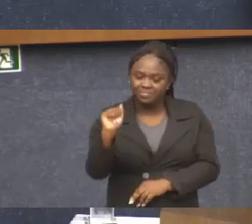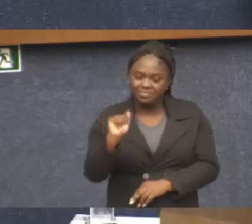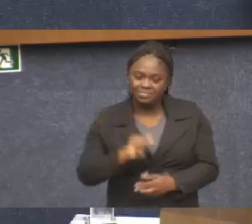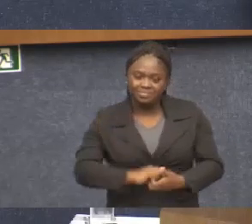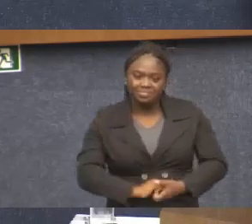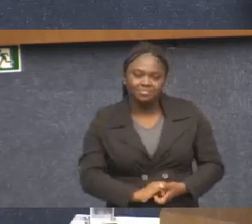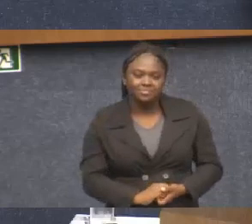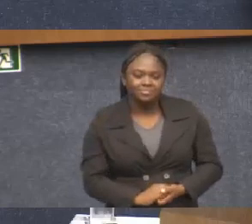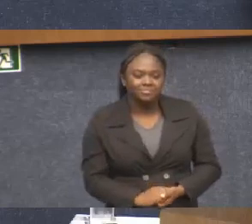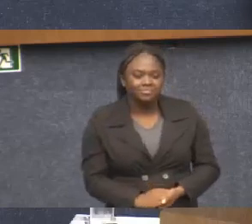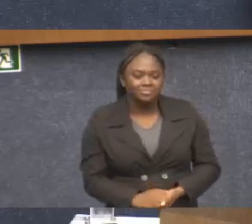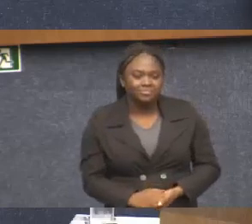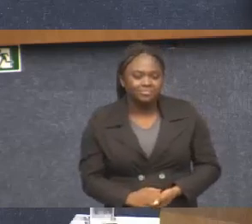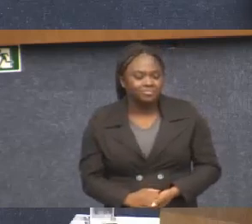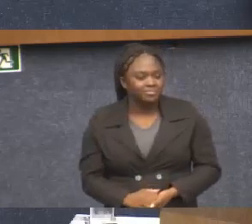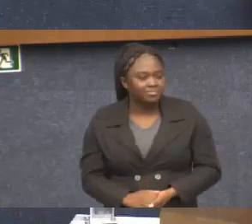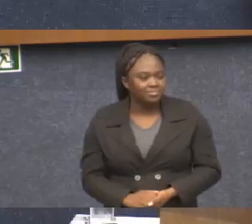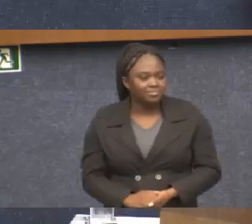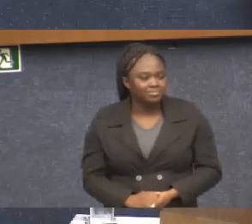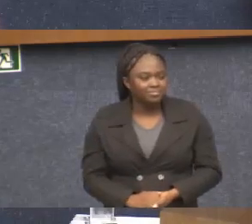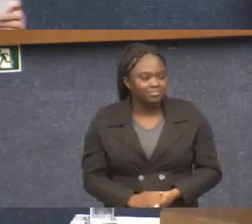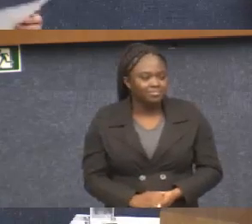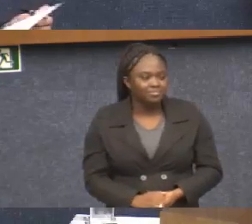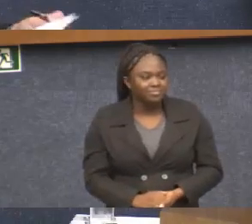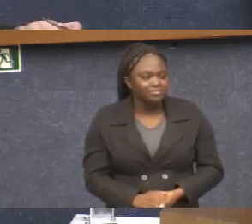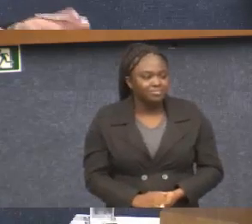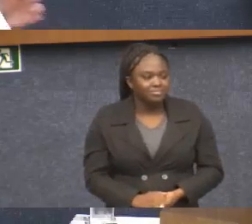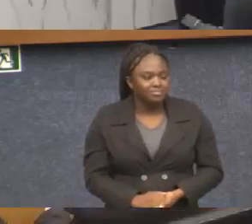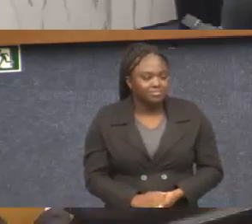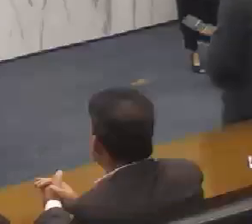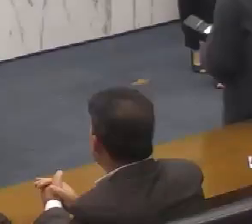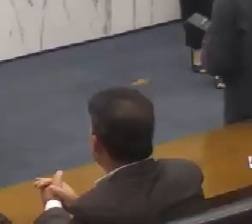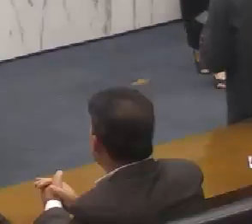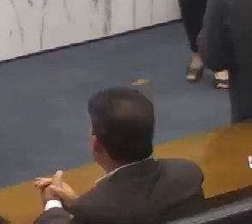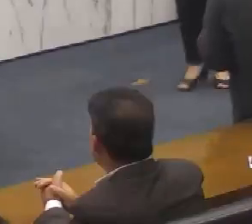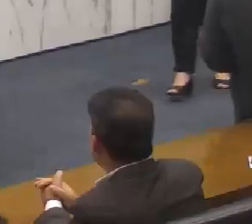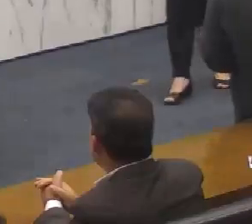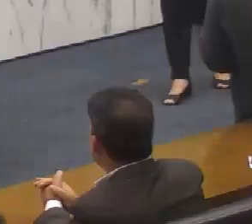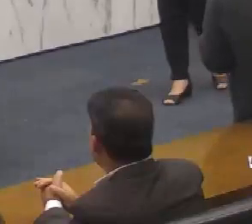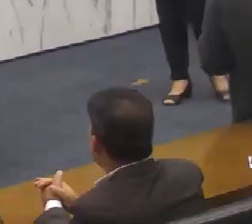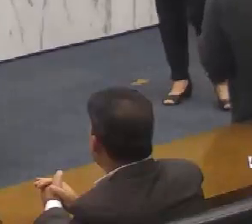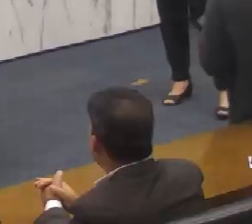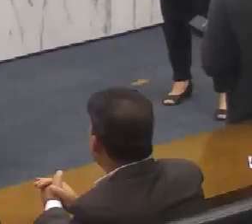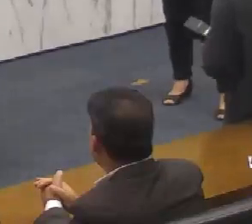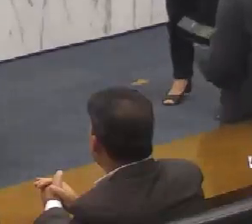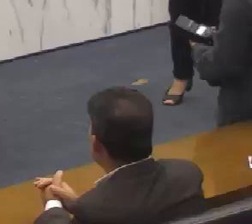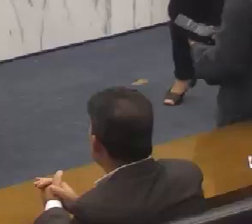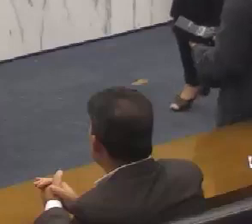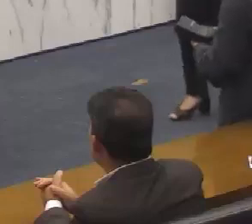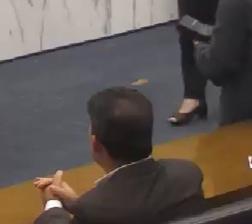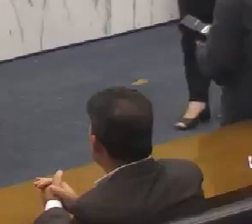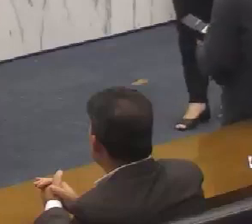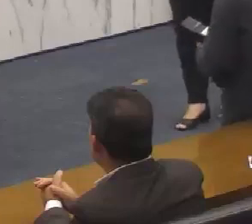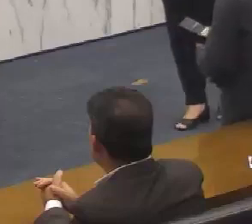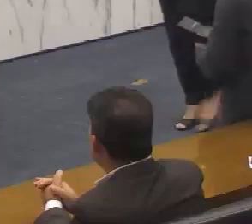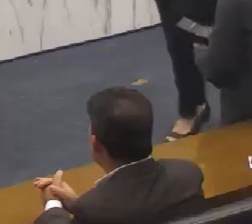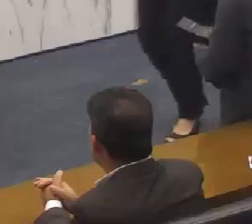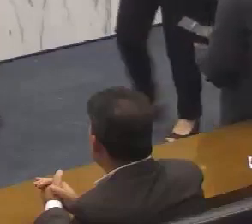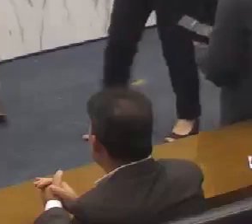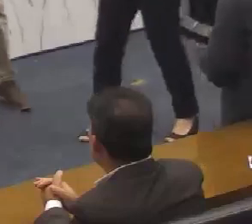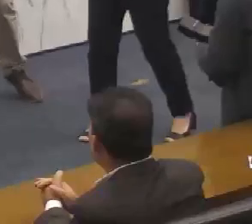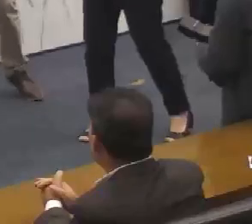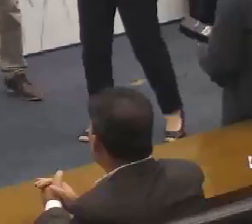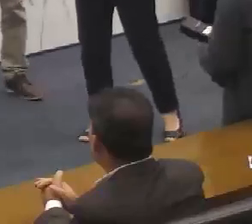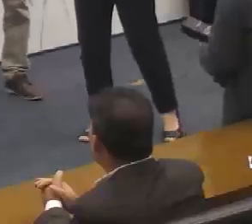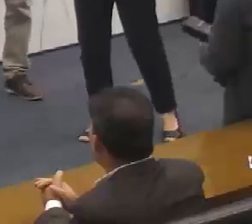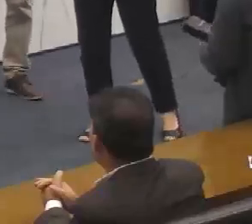maluco ou morrer na solidão. É preciso ter cuidado pra mais tarde não